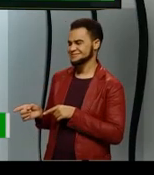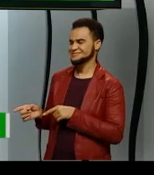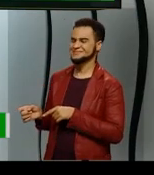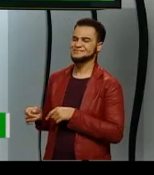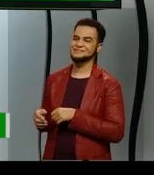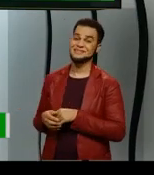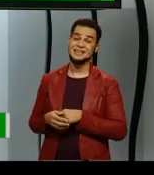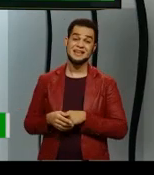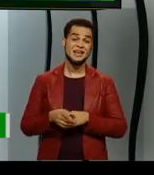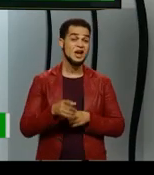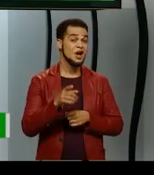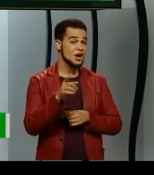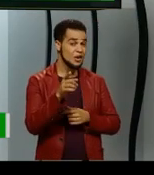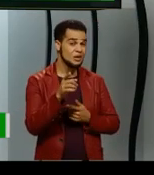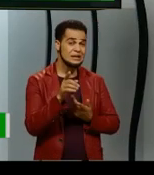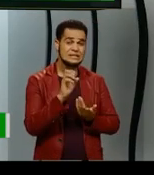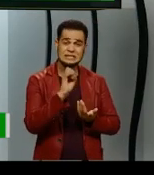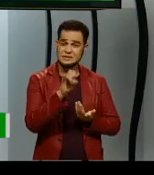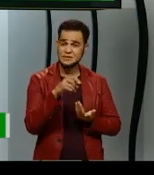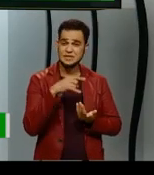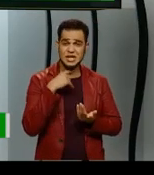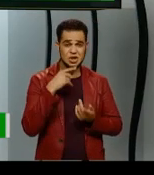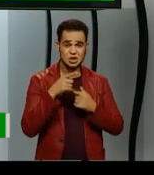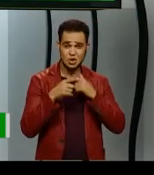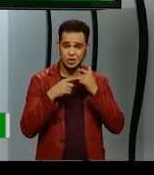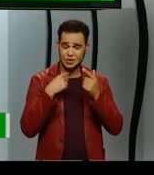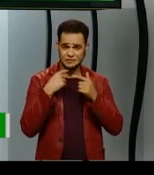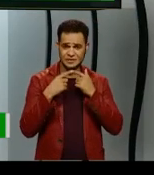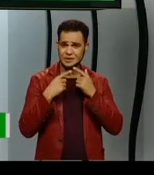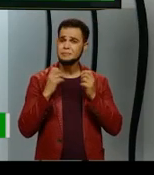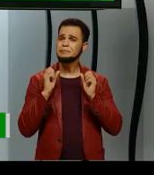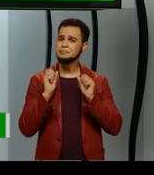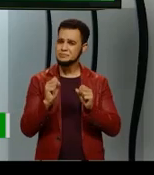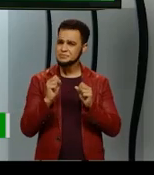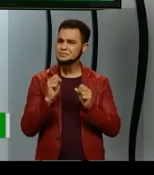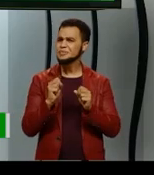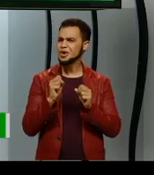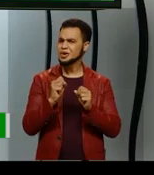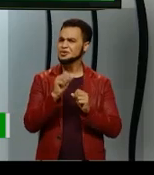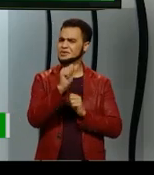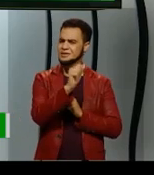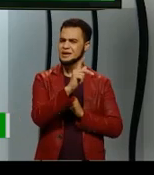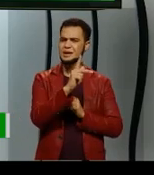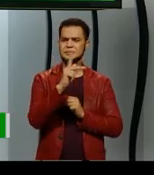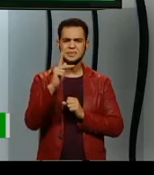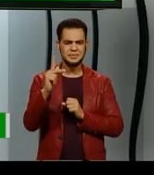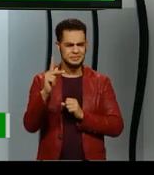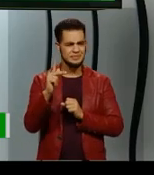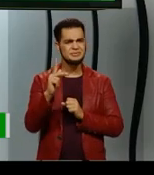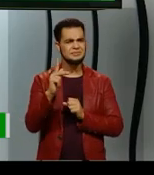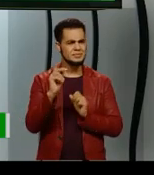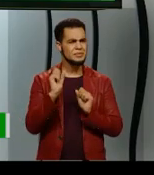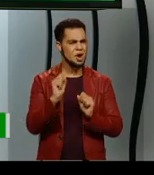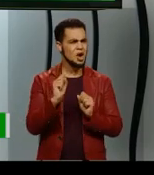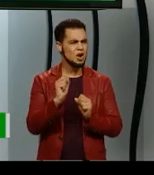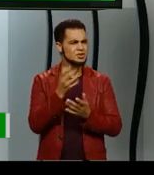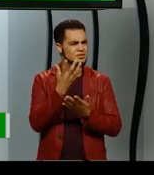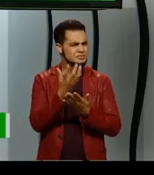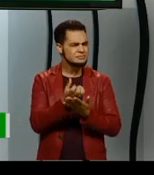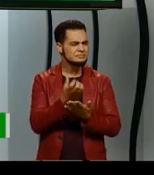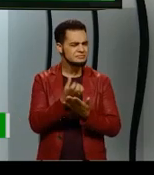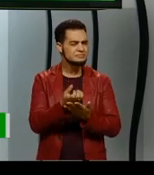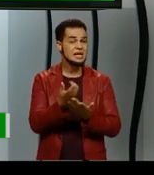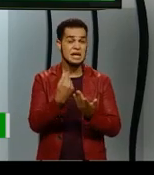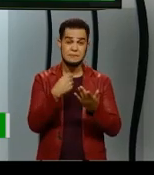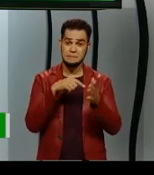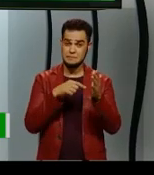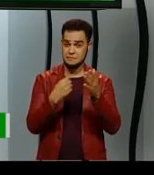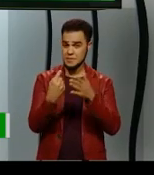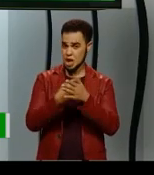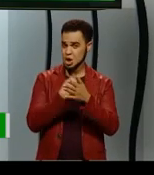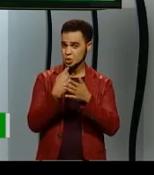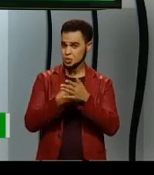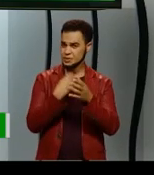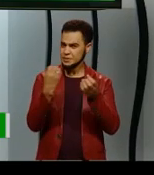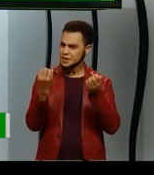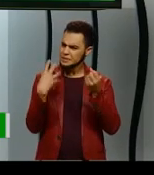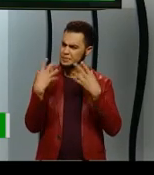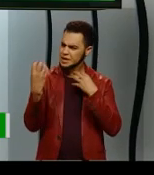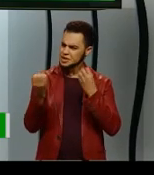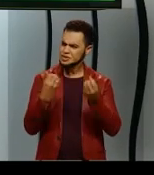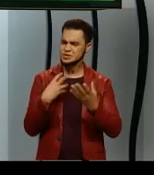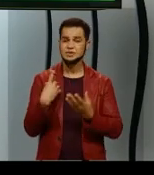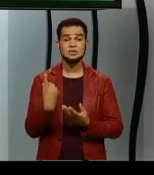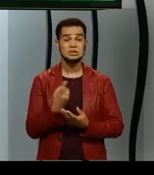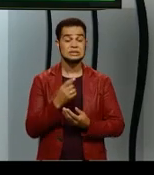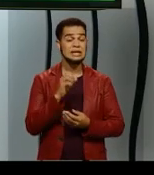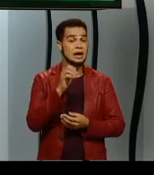estudeemcasa.educação.mg.gov.br. Se ainda ficou alguma dúvida, você pode acessar o aplicativo Conexão Escola e enviar sua pergunta para a gente. Lembrando que o acesso